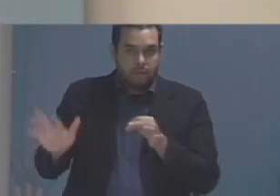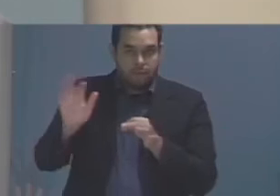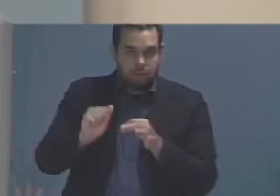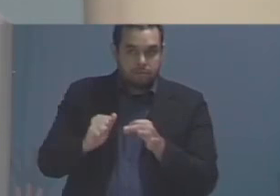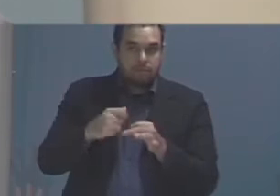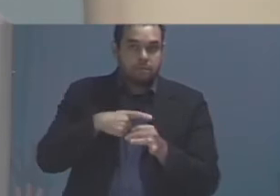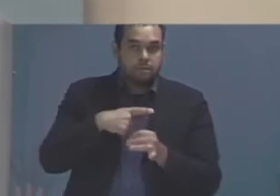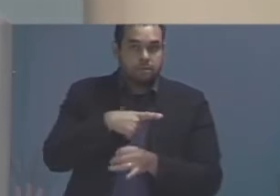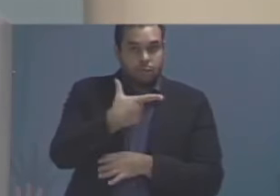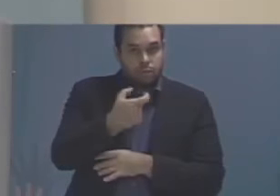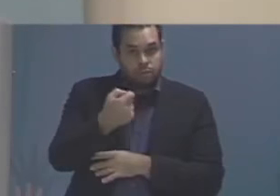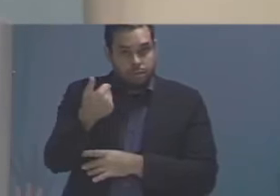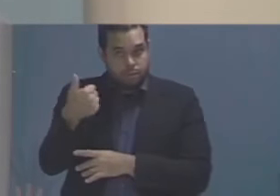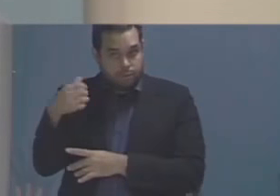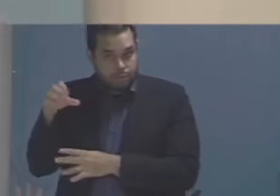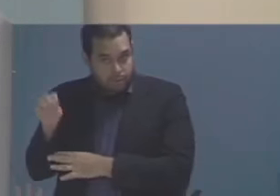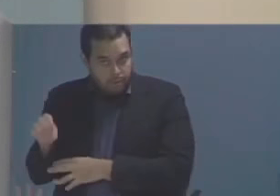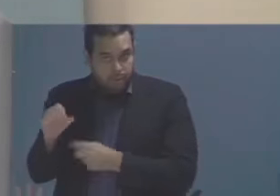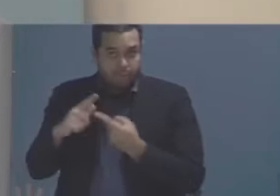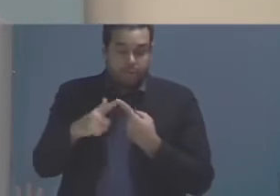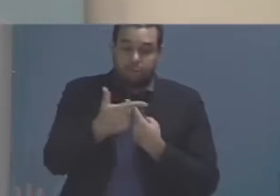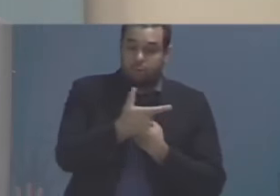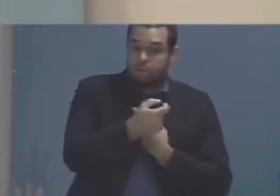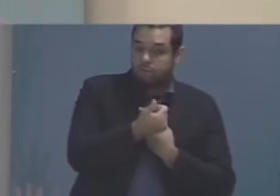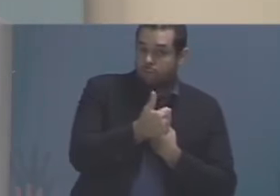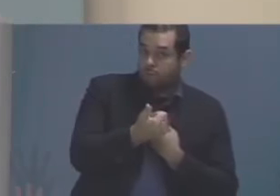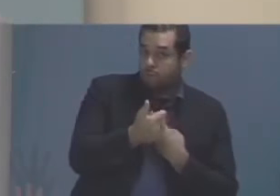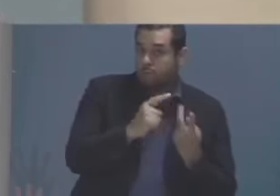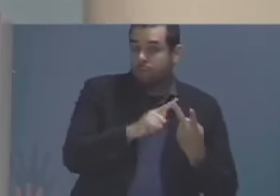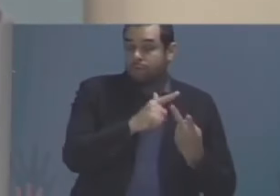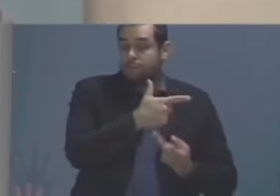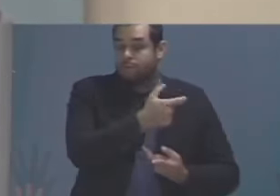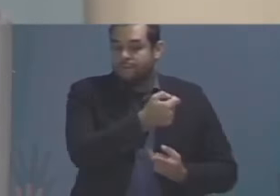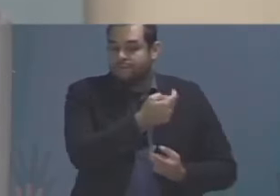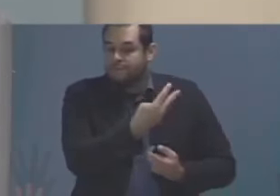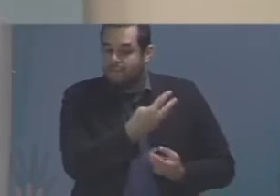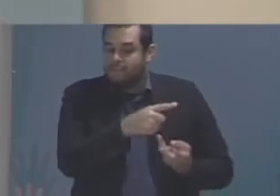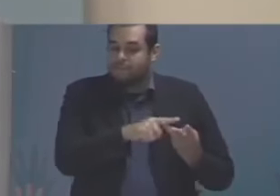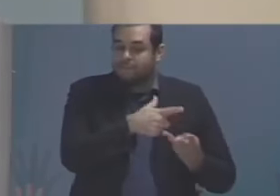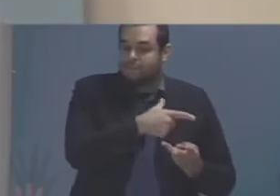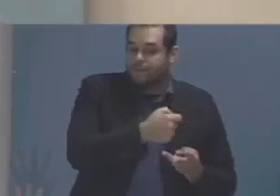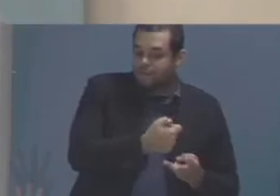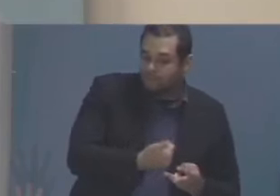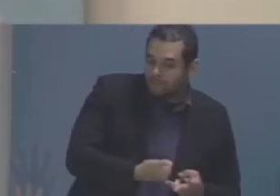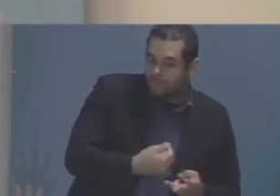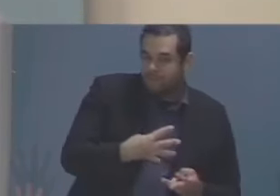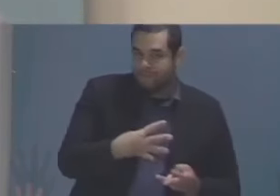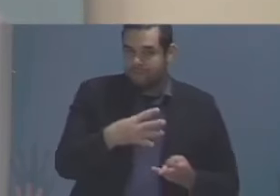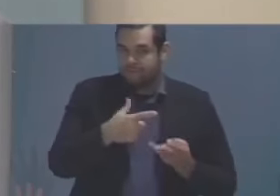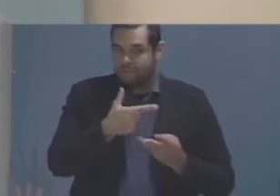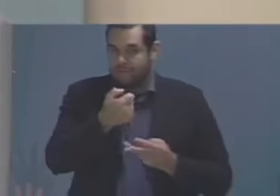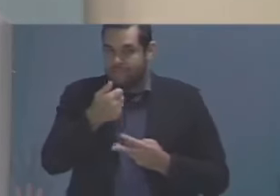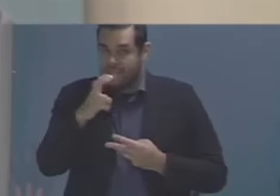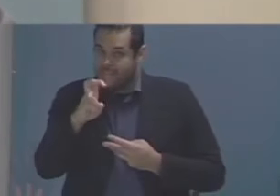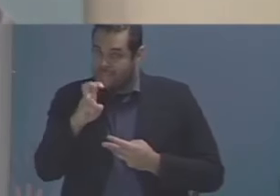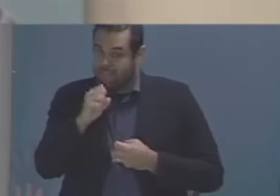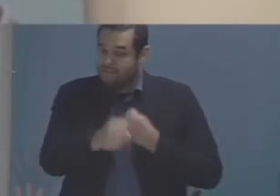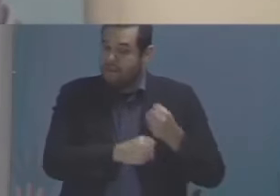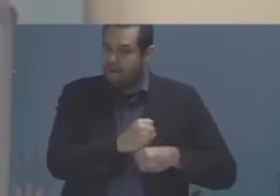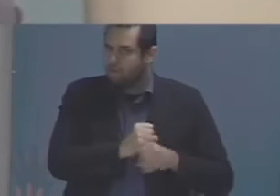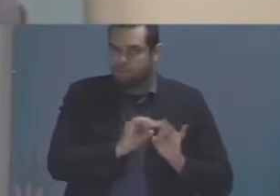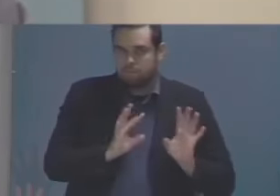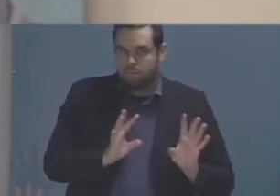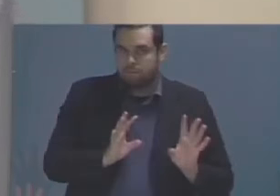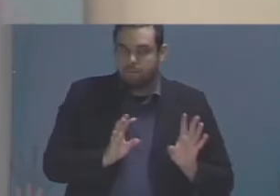mostram data de 2011, elas mostram data de 2013, de 2014, de 2015. Nós temos grupos políticos aqui,